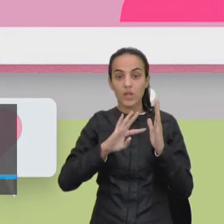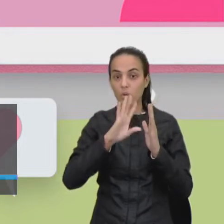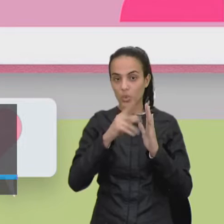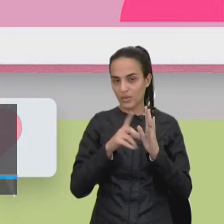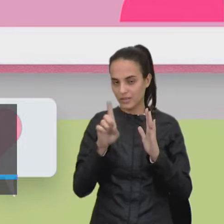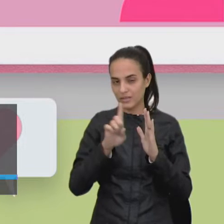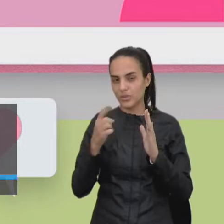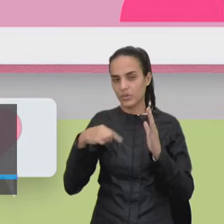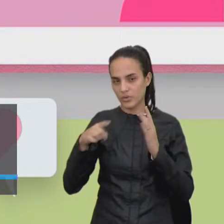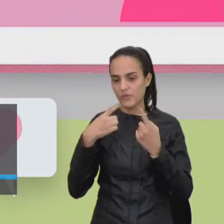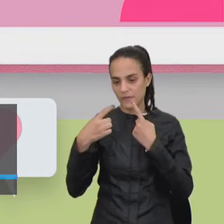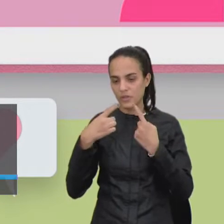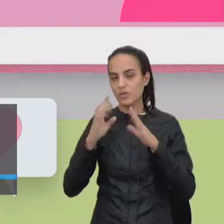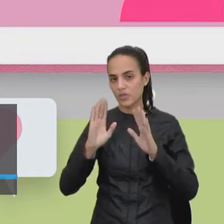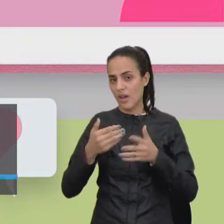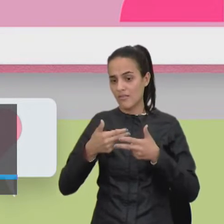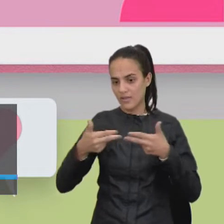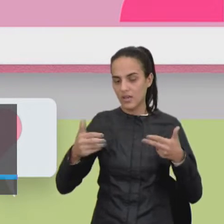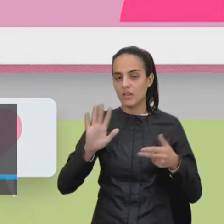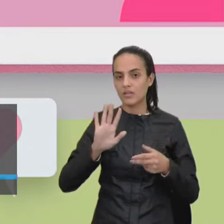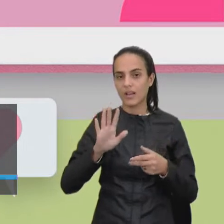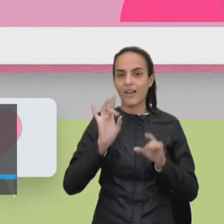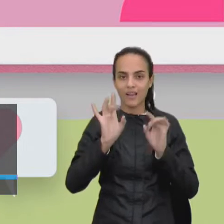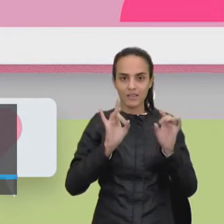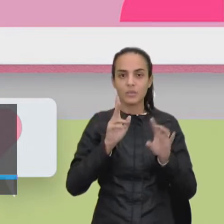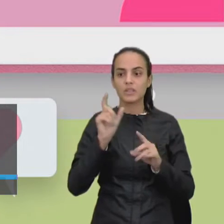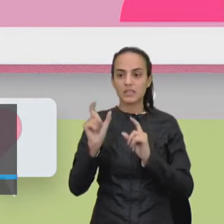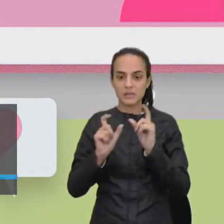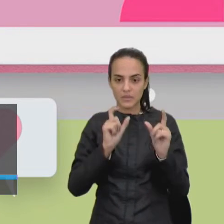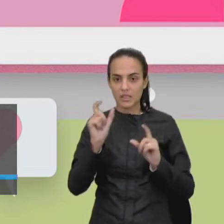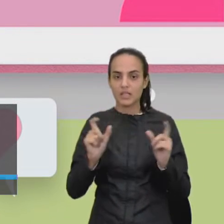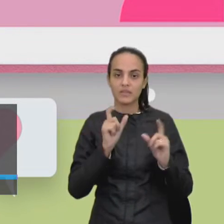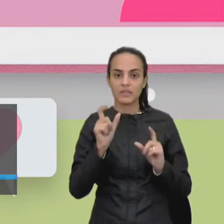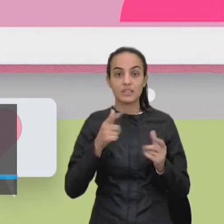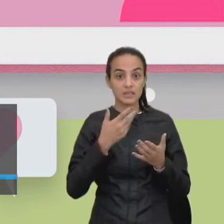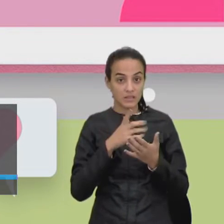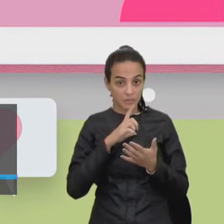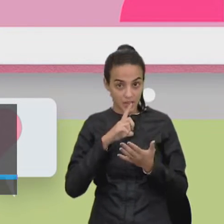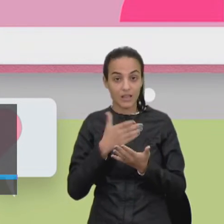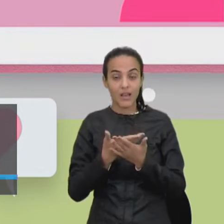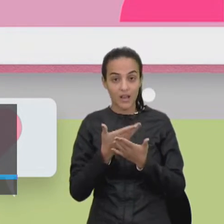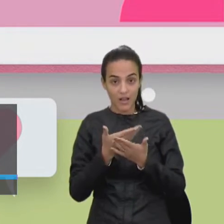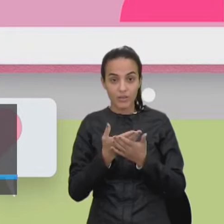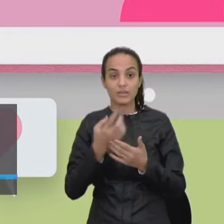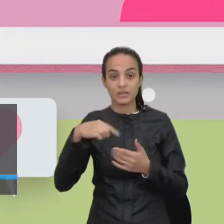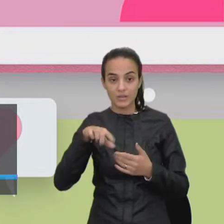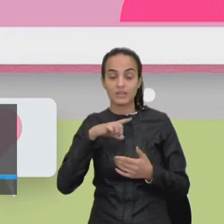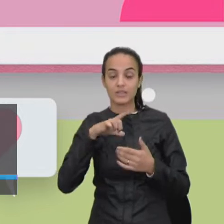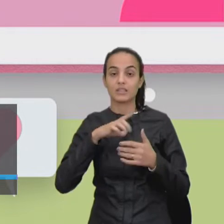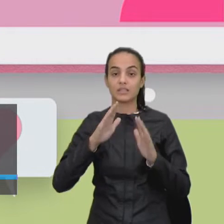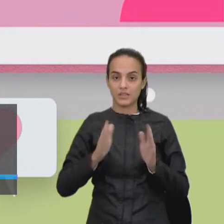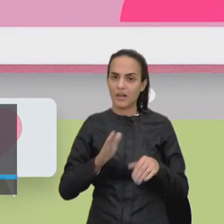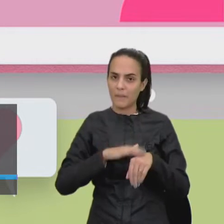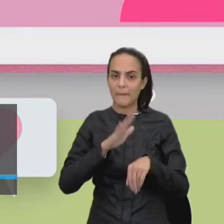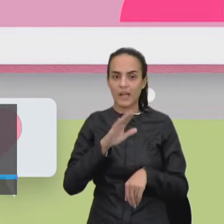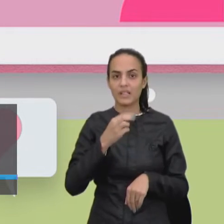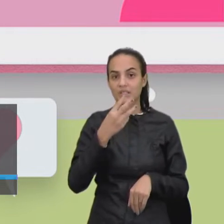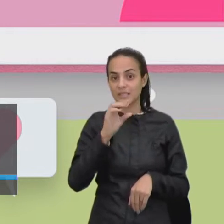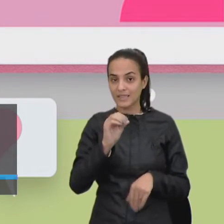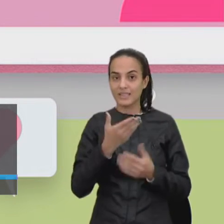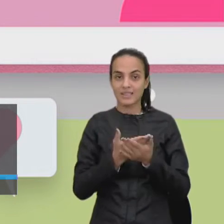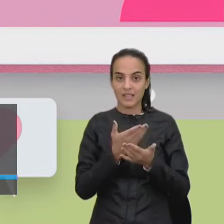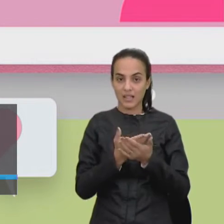porque a gente já conversou sobre várias, cada uma dessas palavrinhas acaba sendo uma aula que nós tivemos aqui, nós já estamos aí em mais de 30